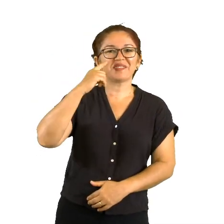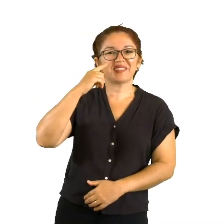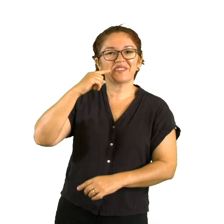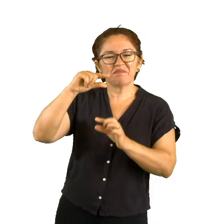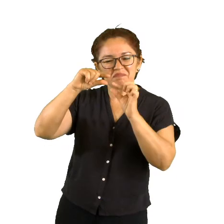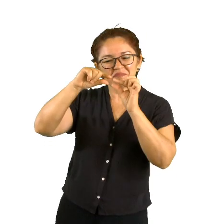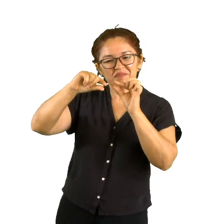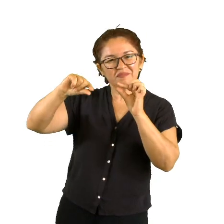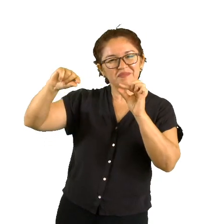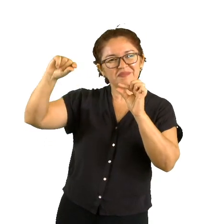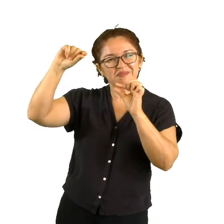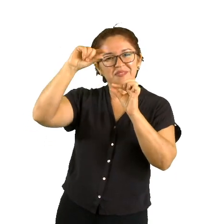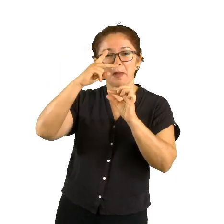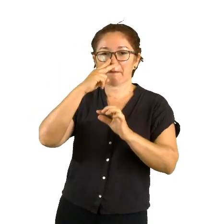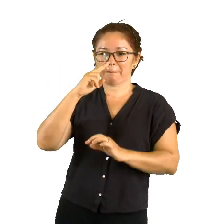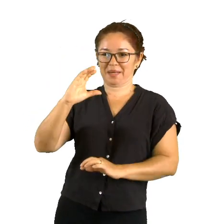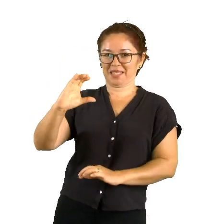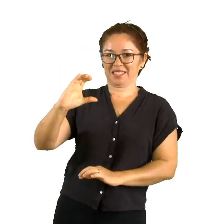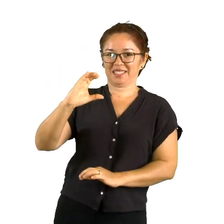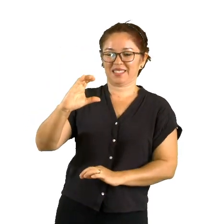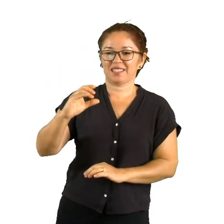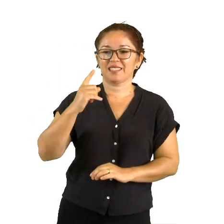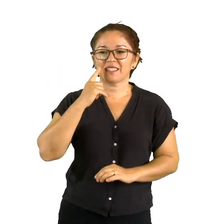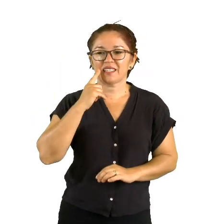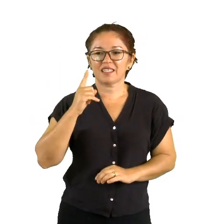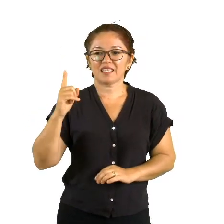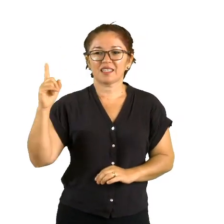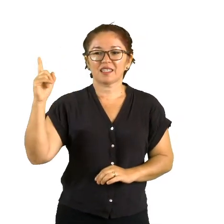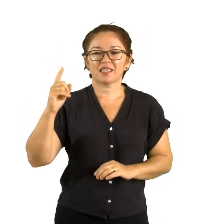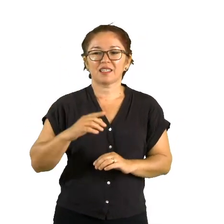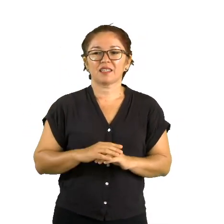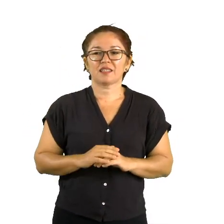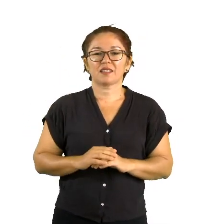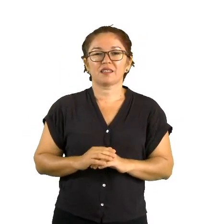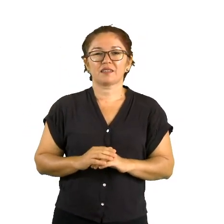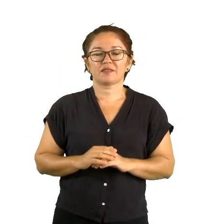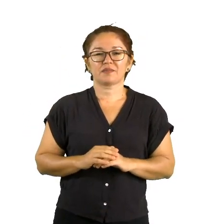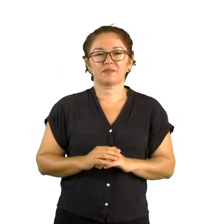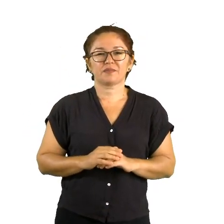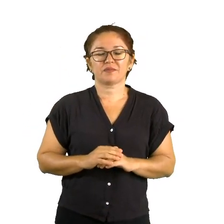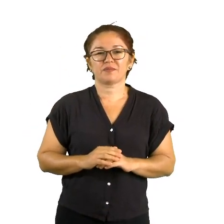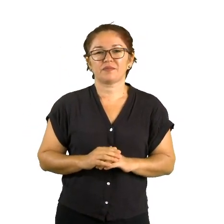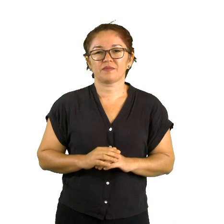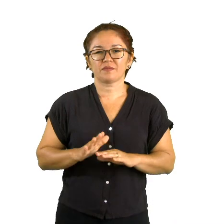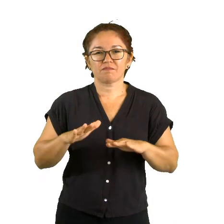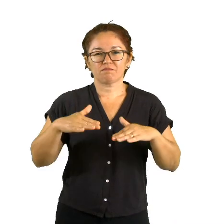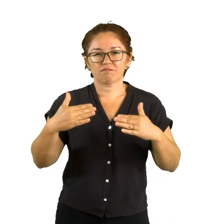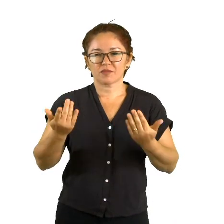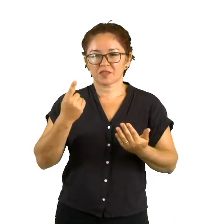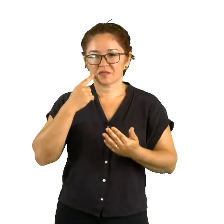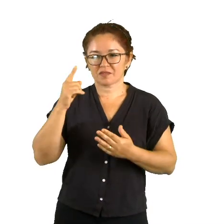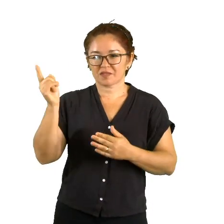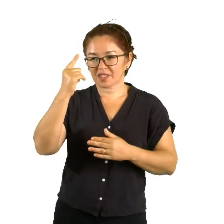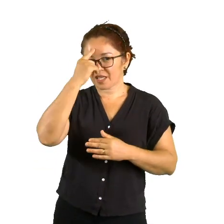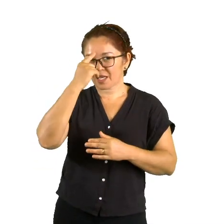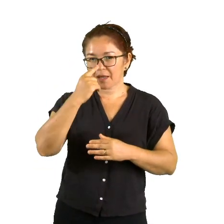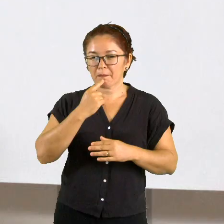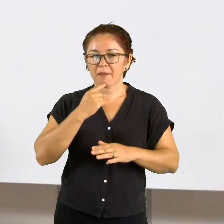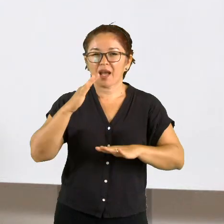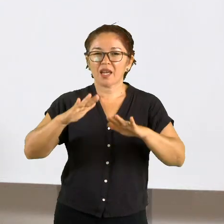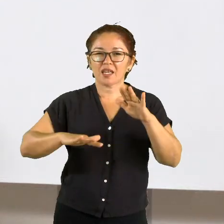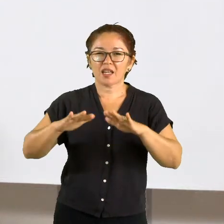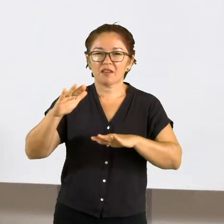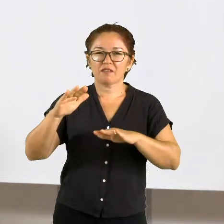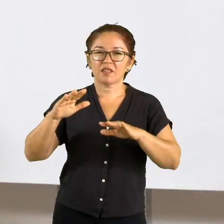essa parte que está iluminada da Lua está virada para o lado oeste. Então, a gente olha para a Lua e vê um C.